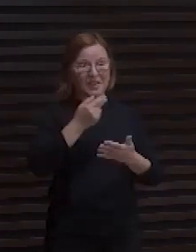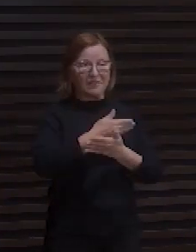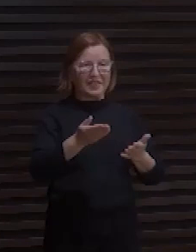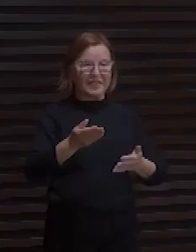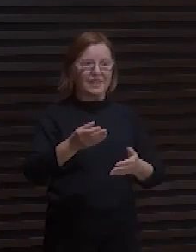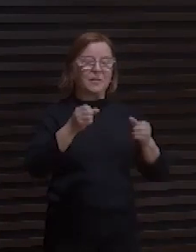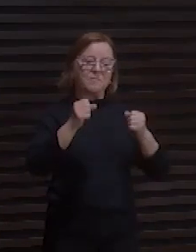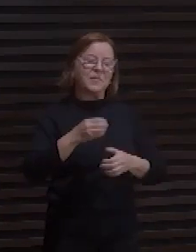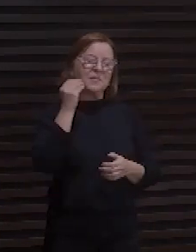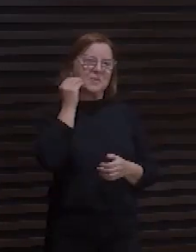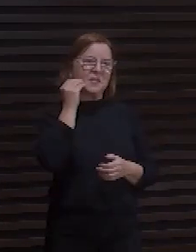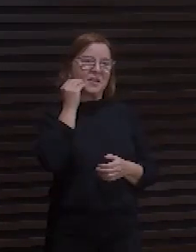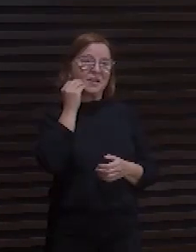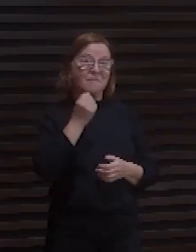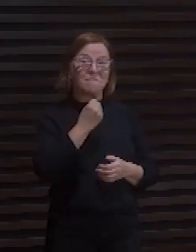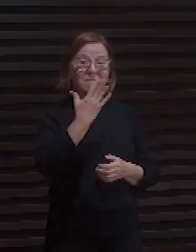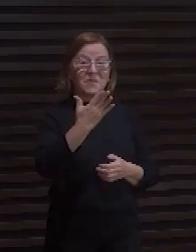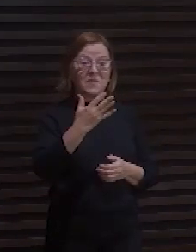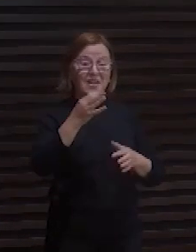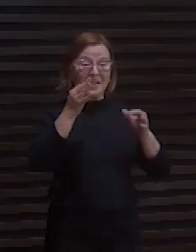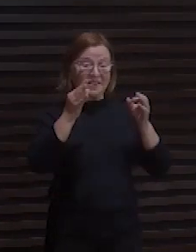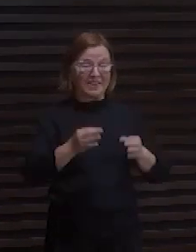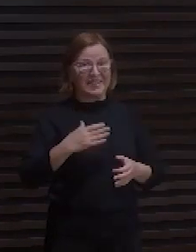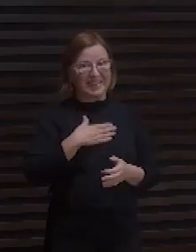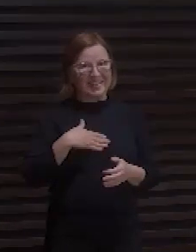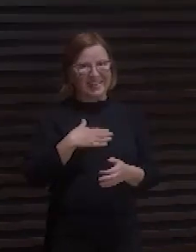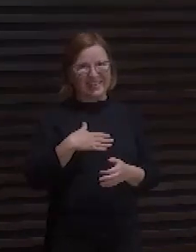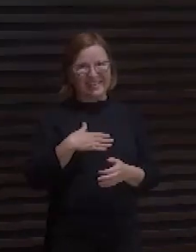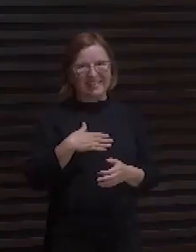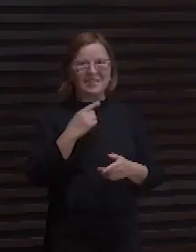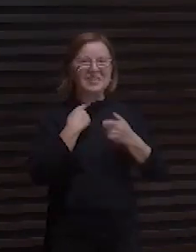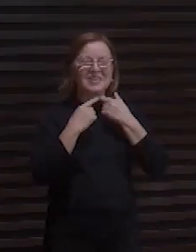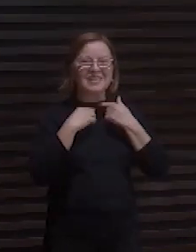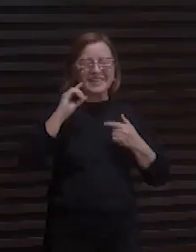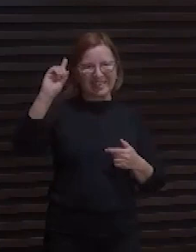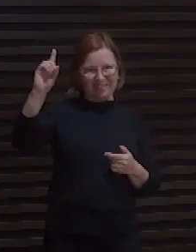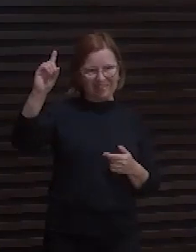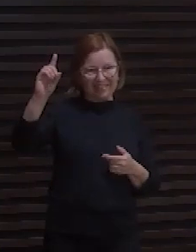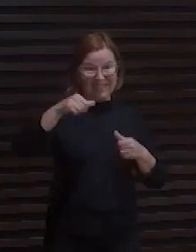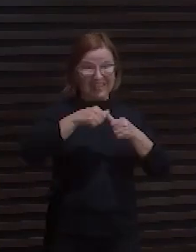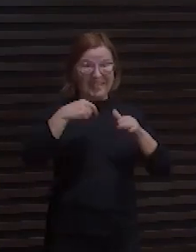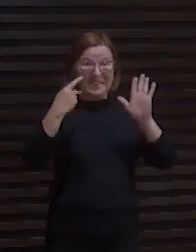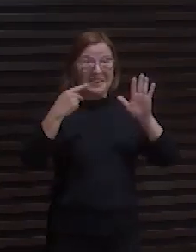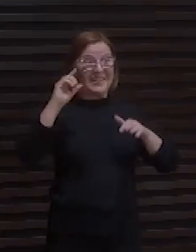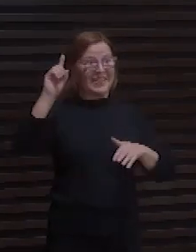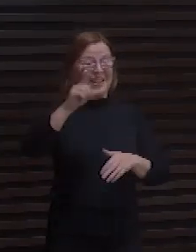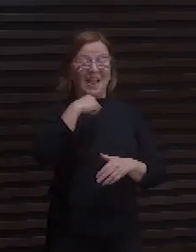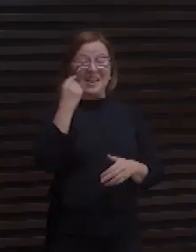boa, agradável e perfeita vontade de Deus. É promessa, meus irmãos, nós vamos experimentar, e está aqui